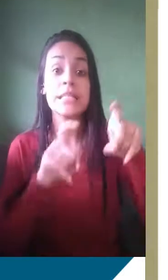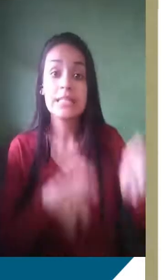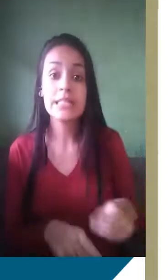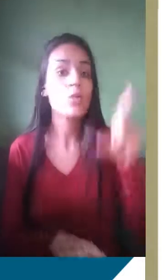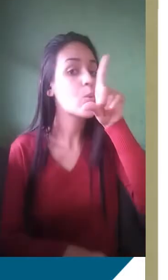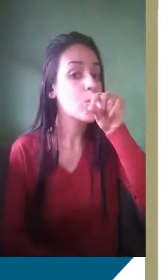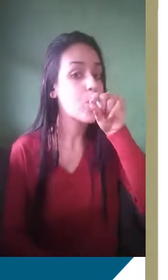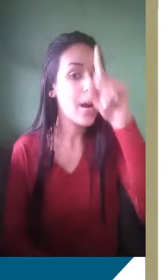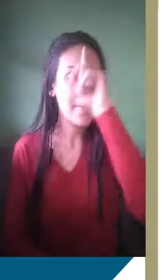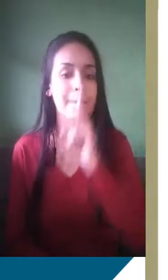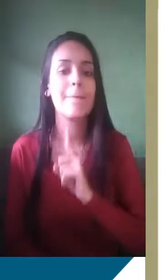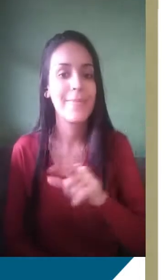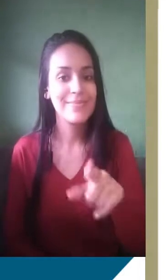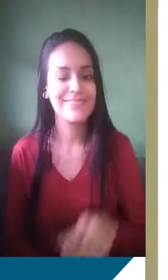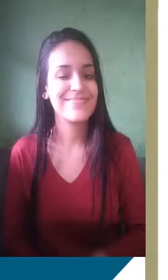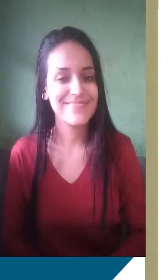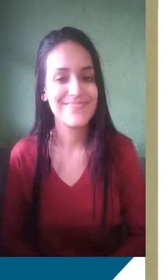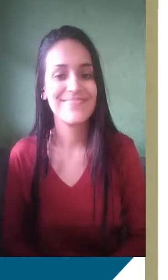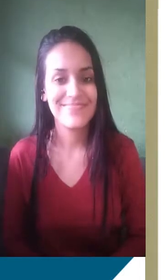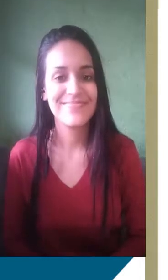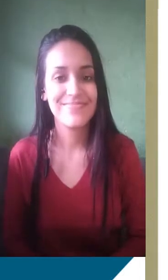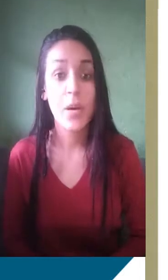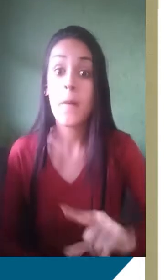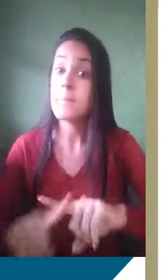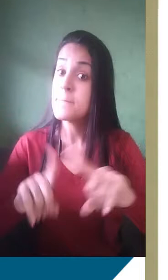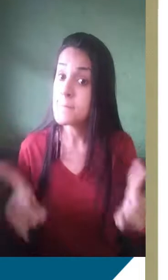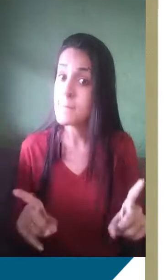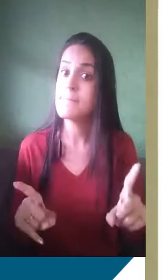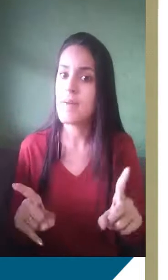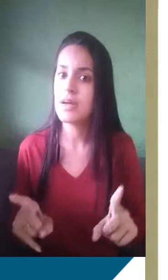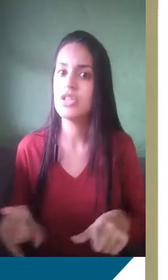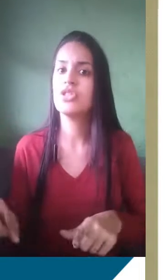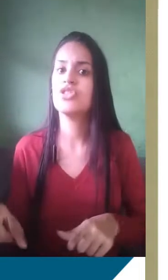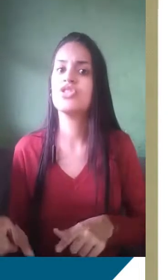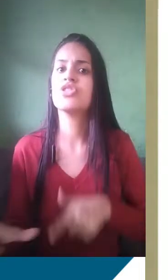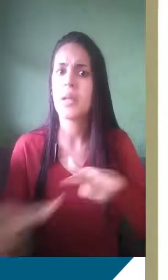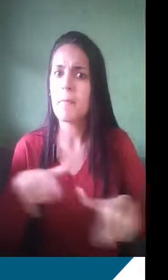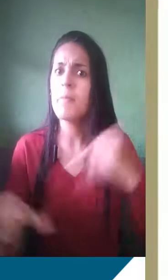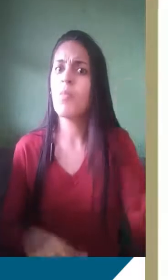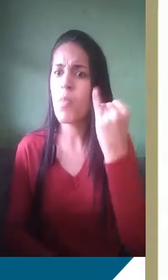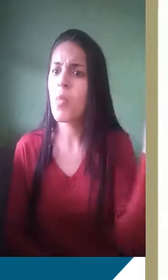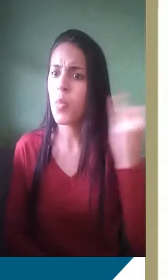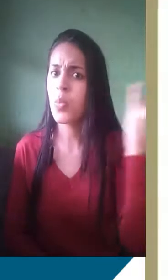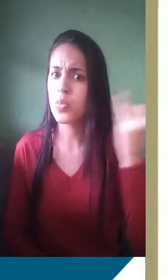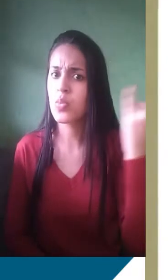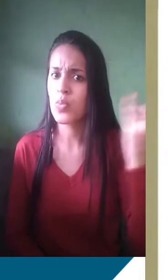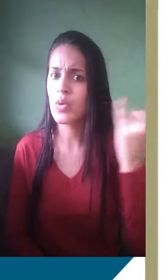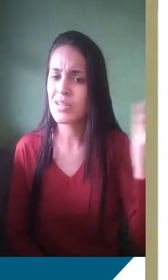Pica-Pau Amarelo. Mas seu trabalho de maior prestígio foi a série Urupês.